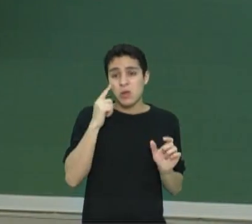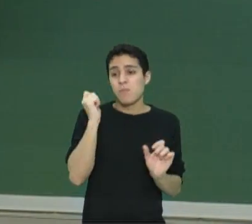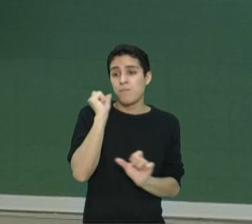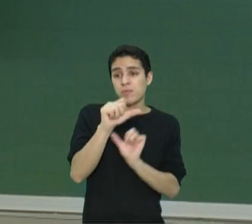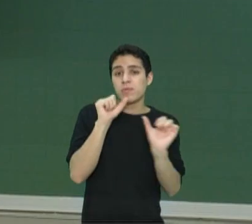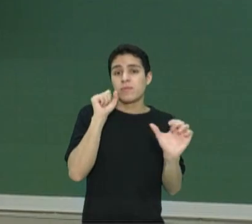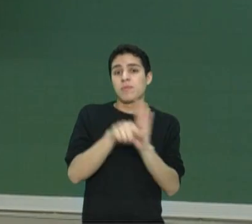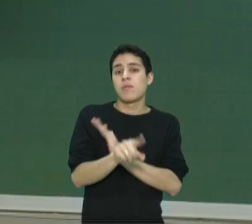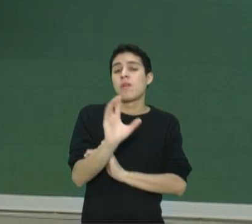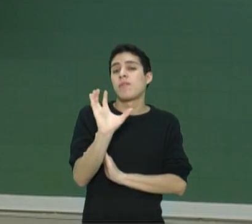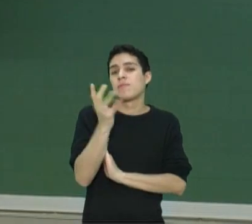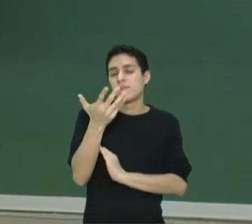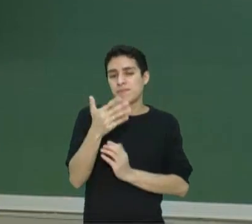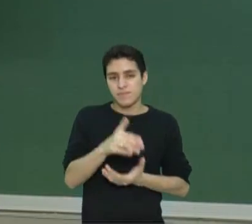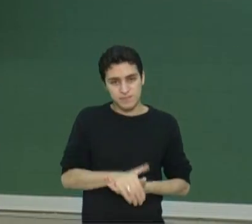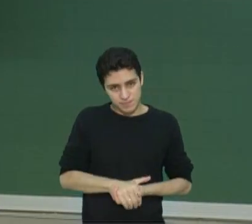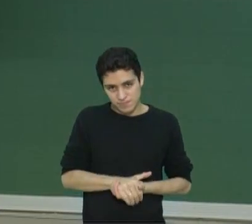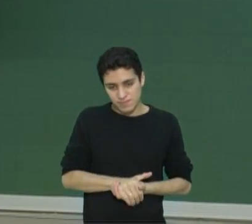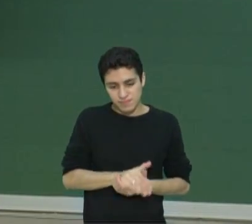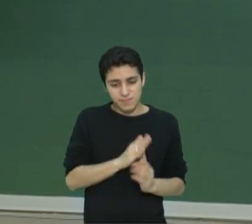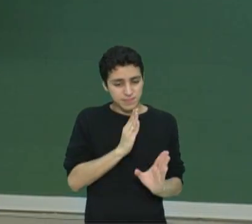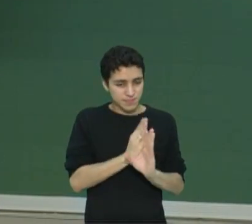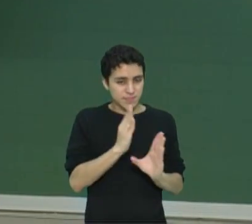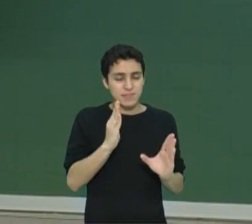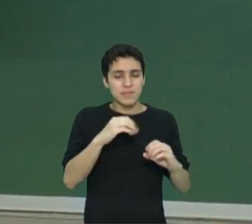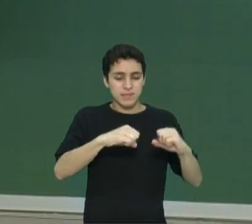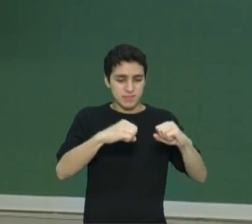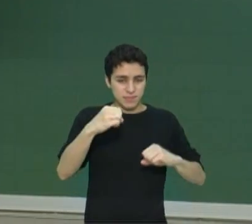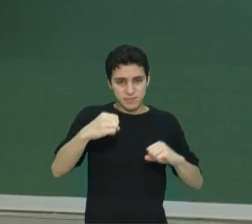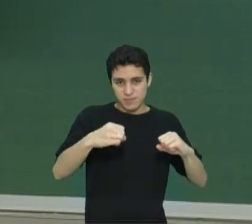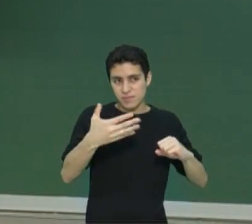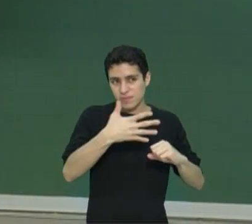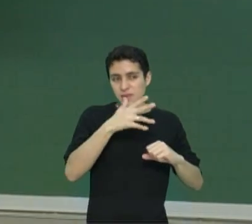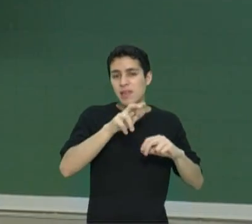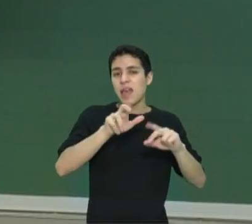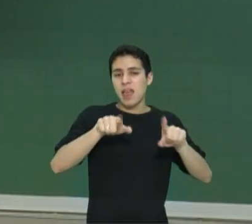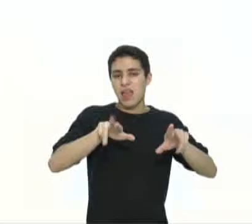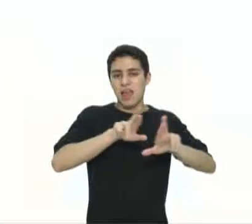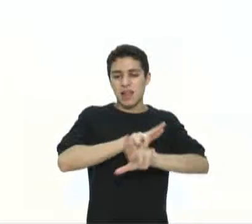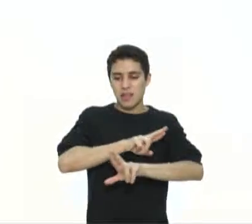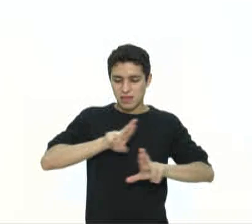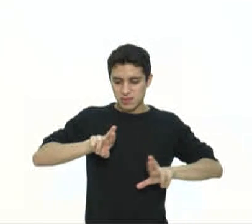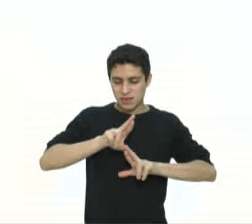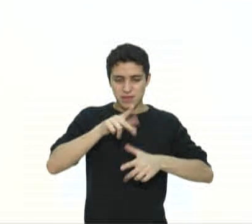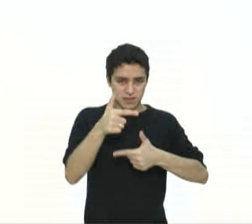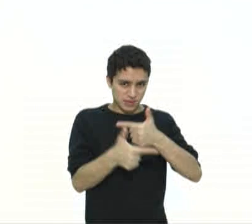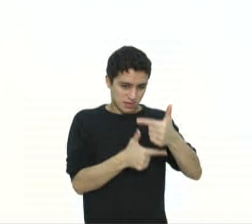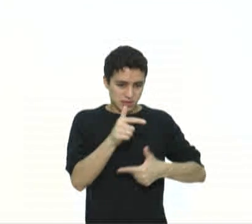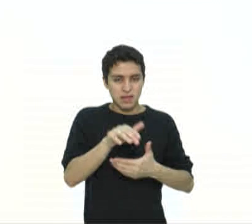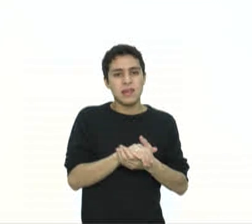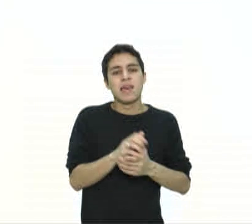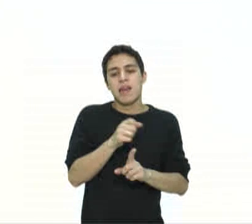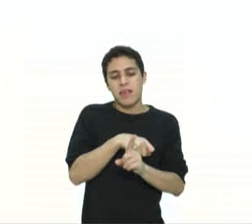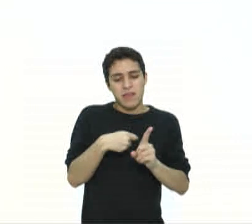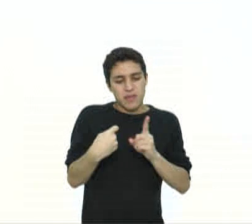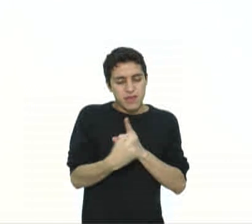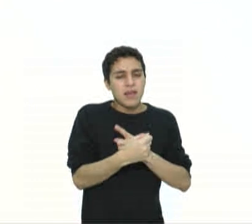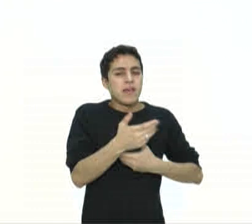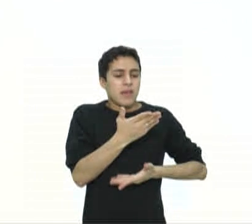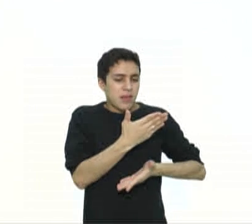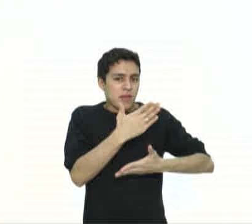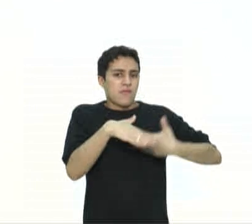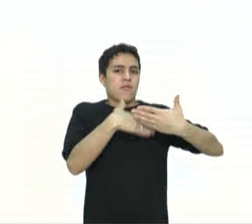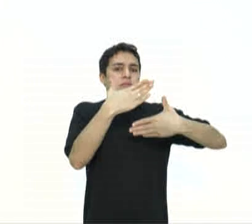profunda que ocorreu né com a indústria moderna forma as relações de trabalho a sociedade evoluiu com essas